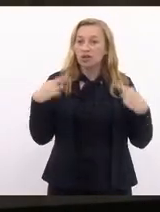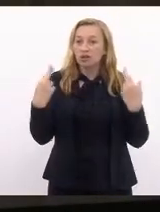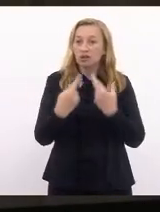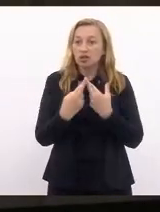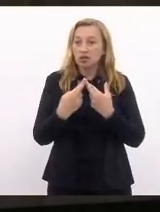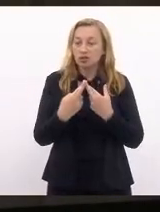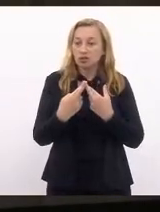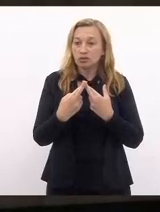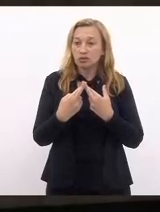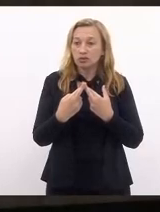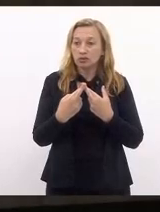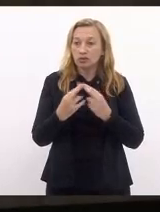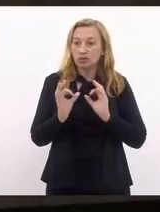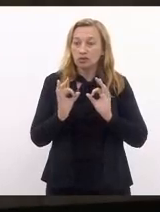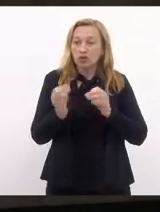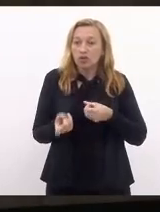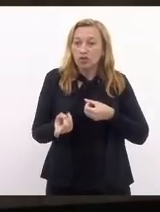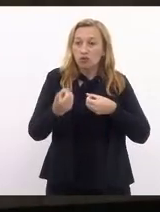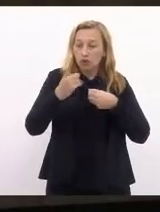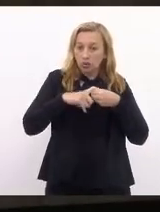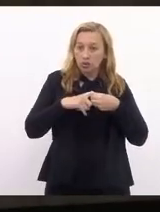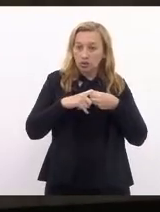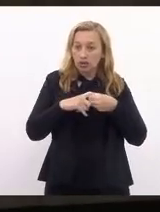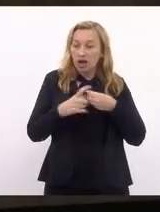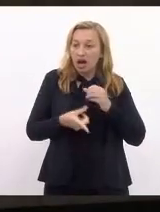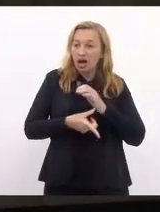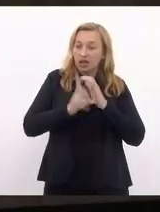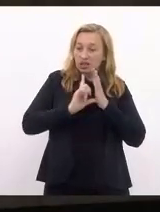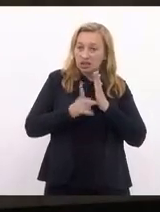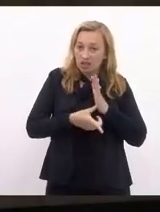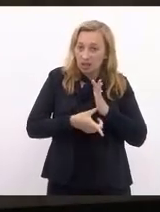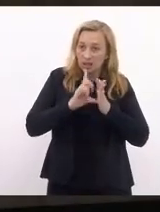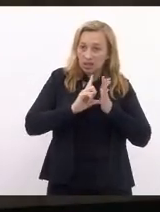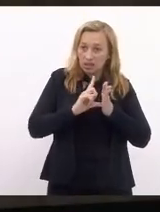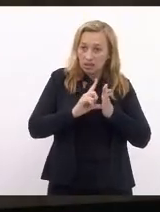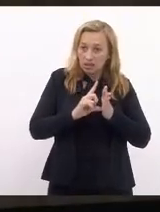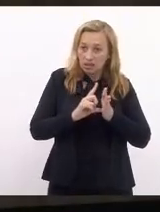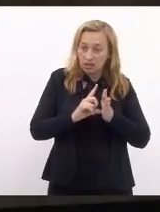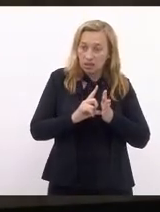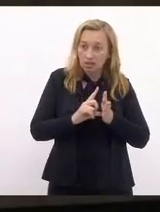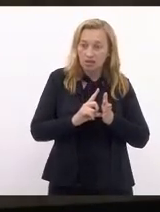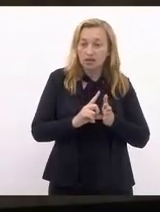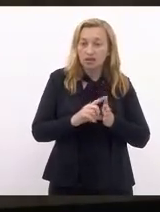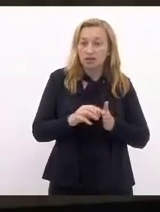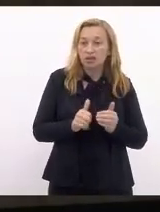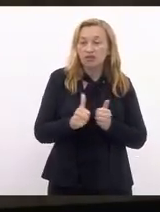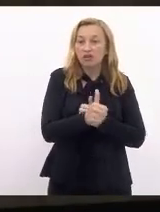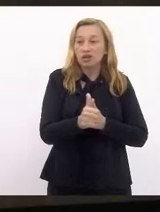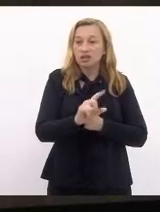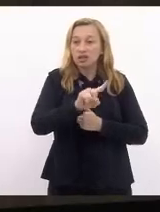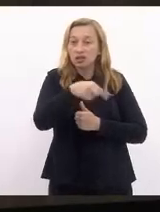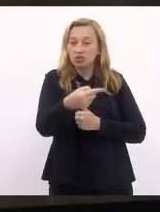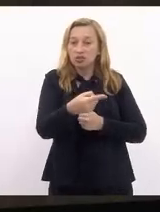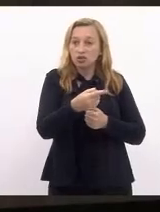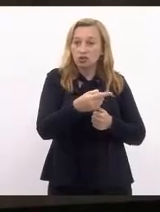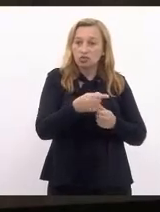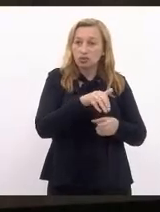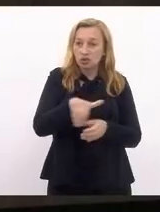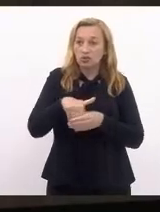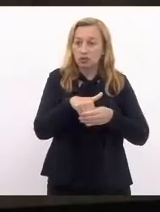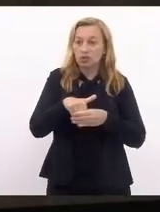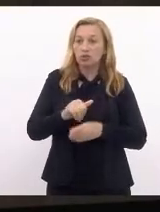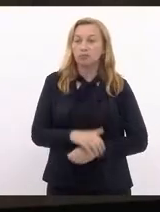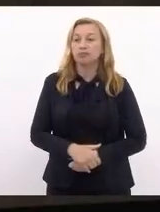extraordinária rodando ela sem antecipada e ser votada na frente das votações